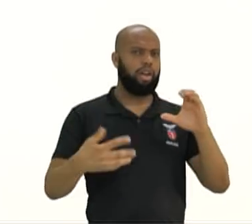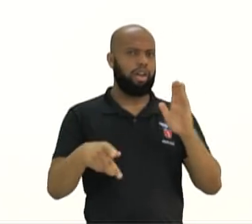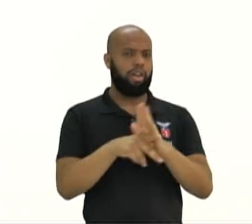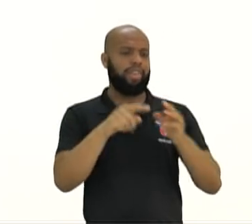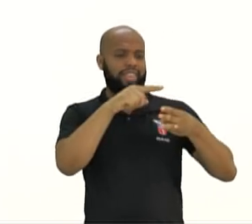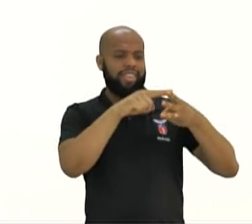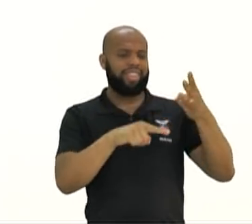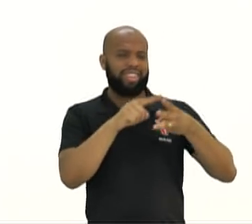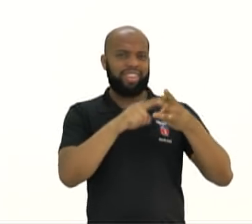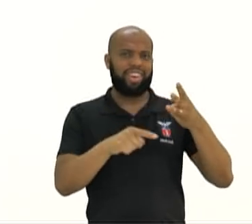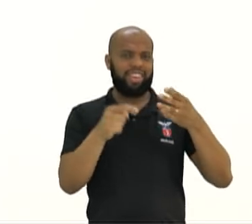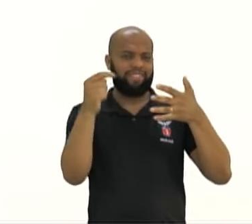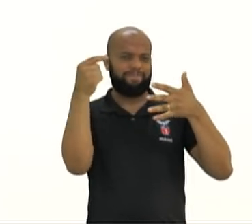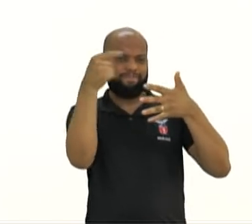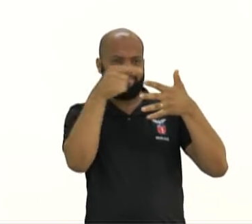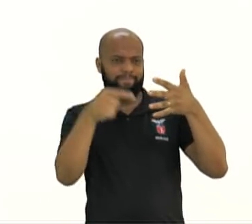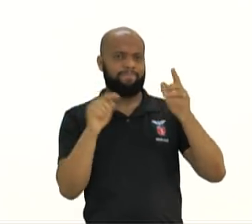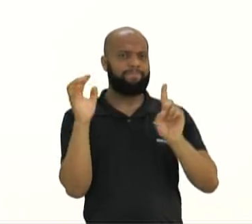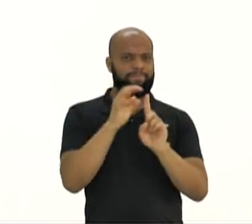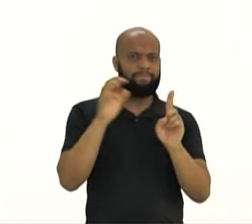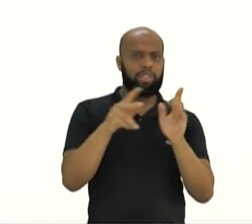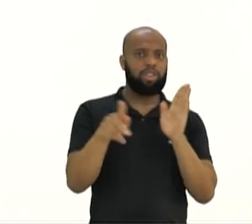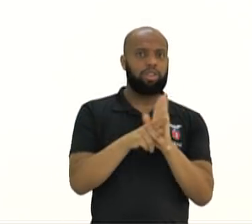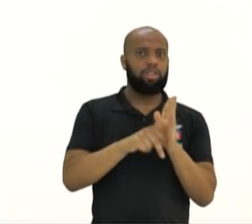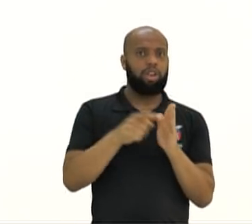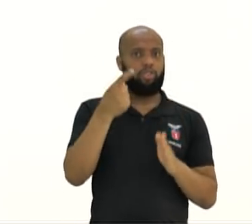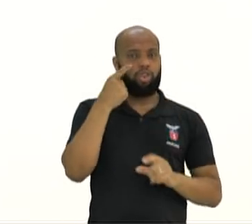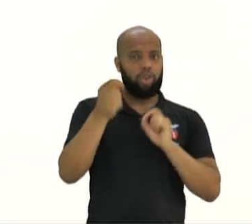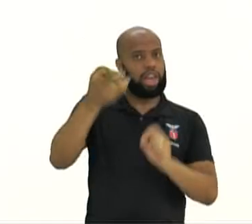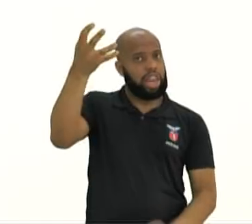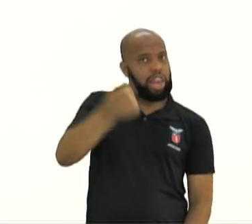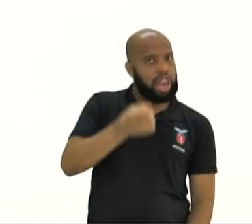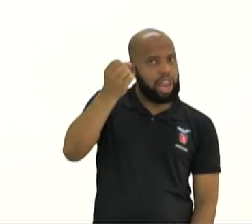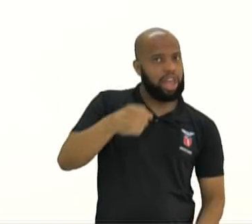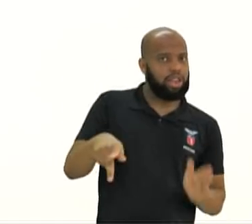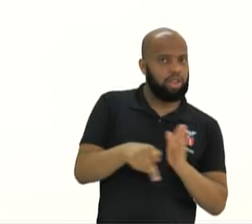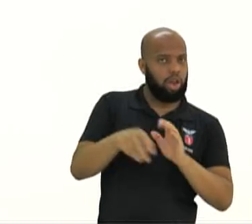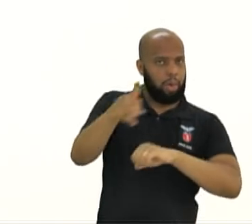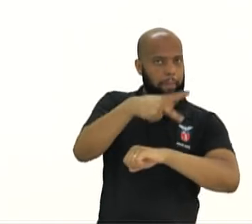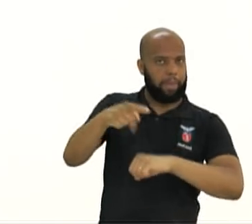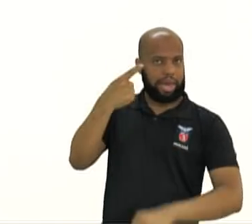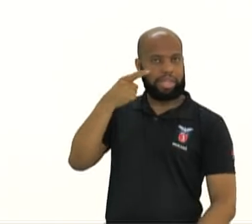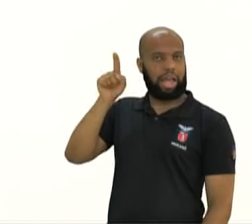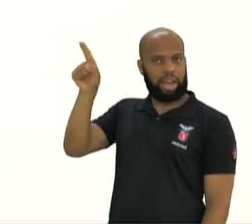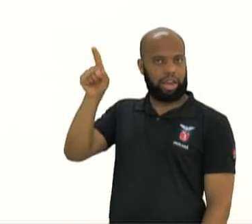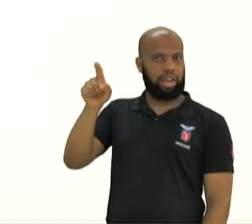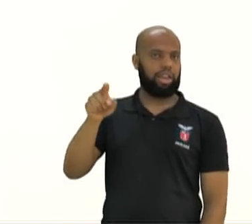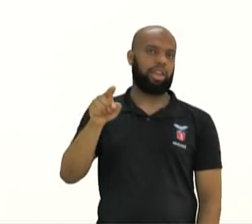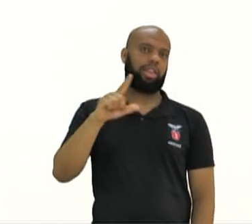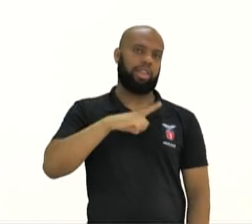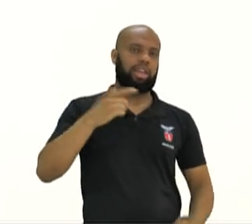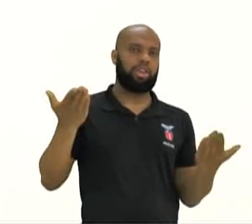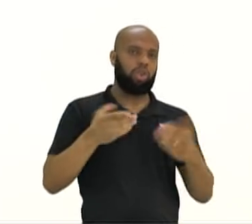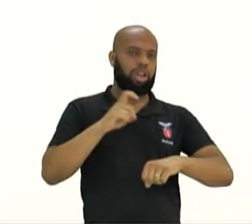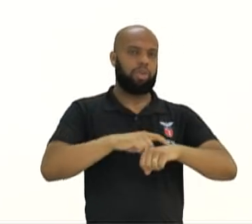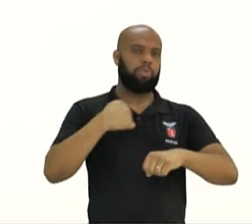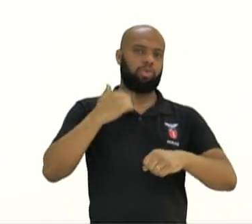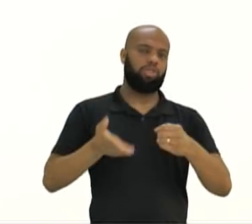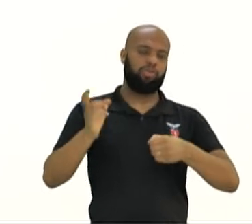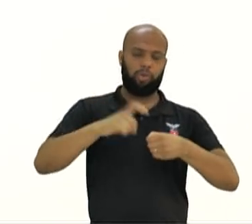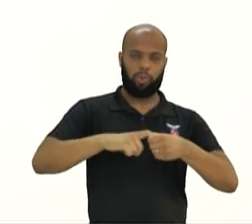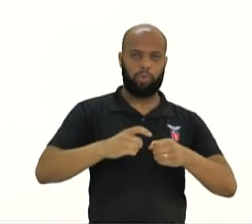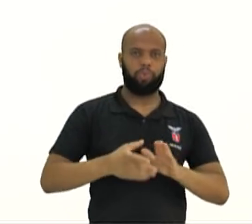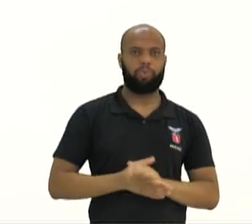3 fatores utilizados para definir a produção de leite na Nova Zelândia. Vai lá, pessoal, manda ver, a gente já volta.